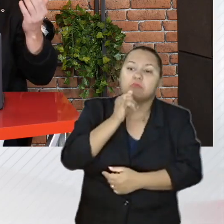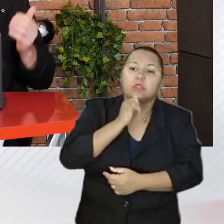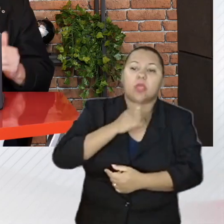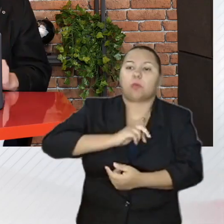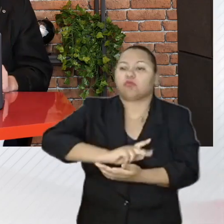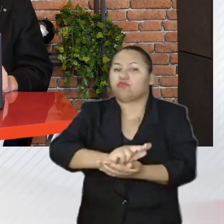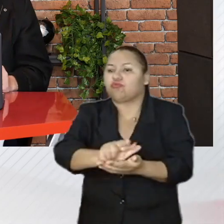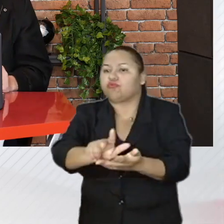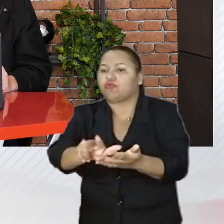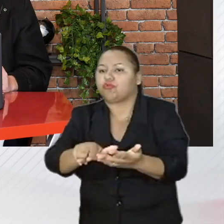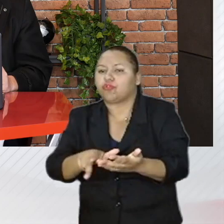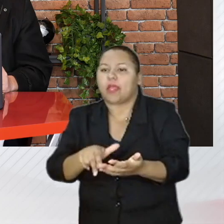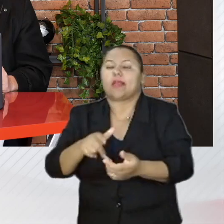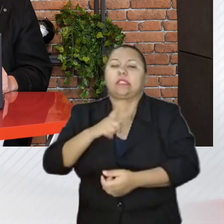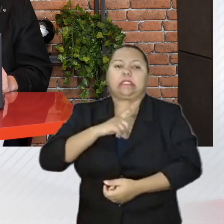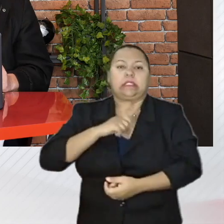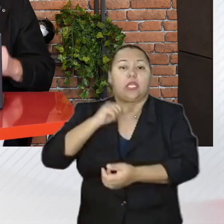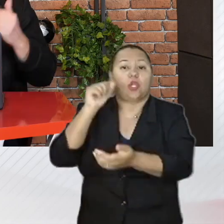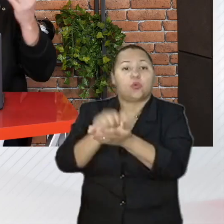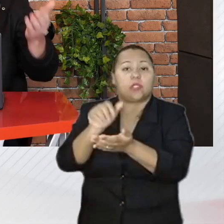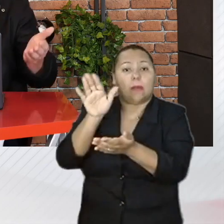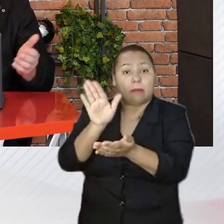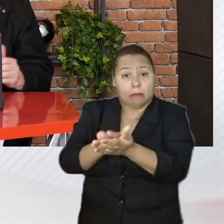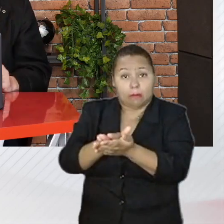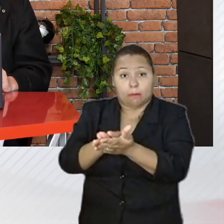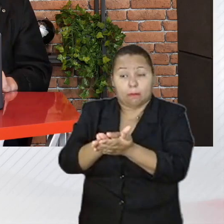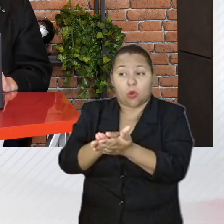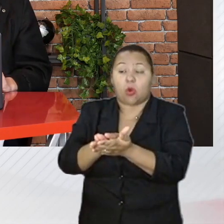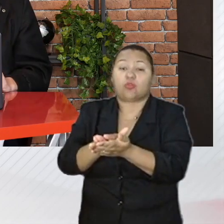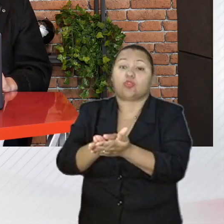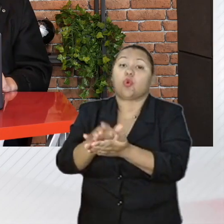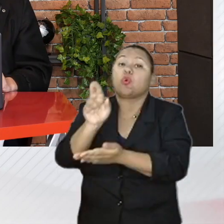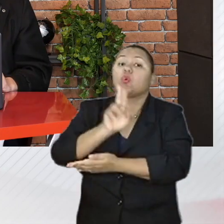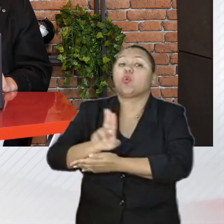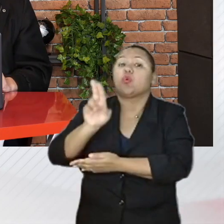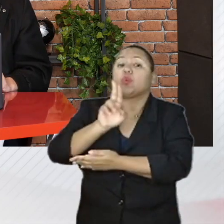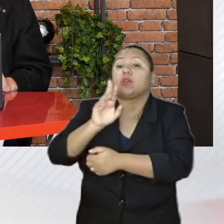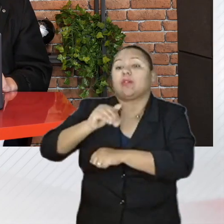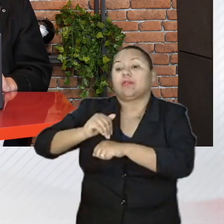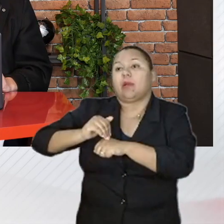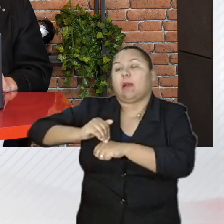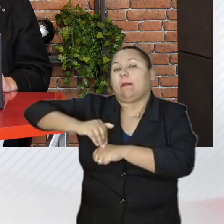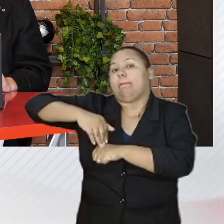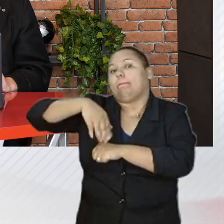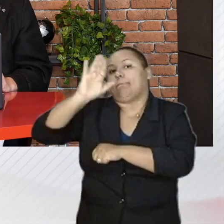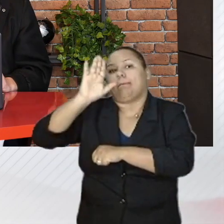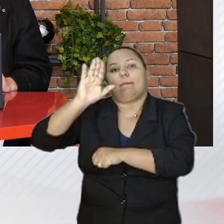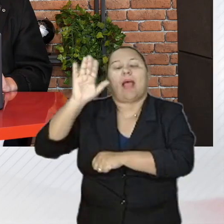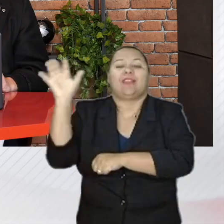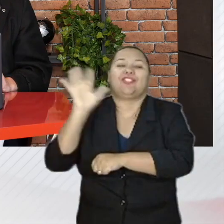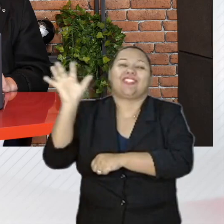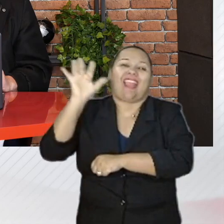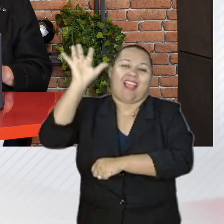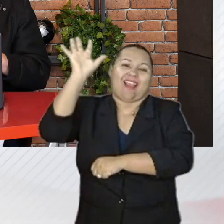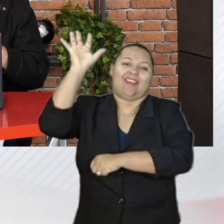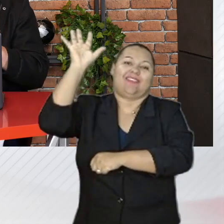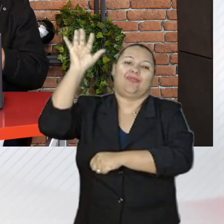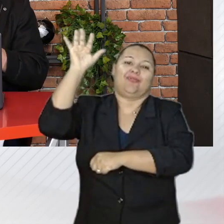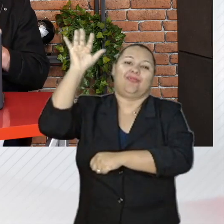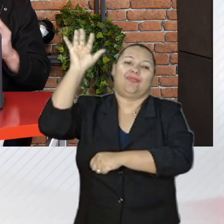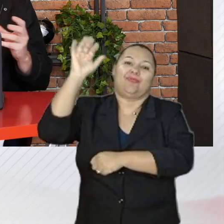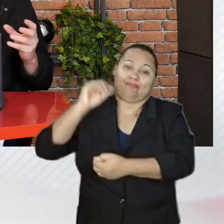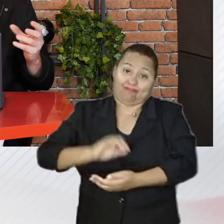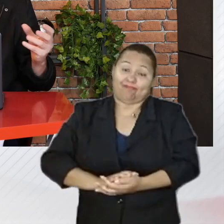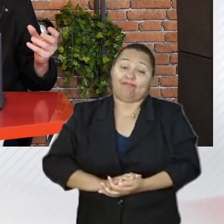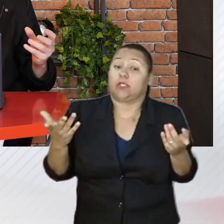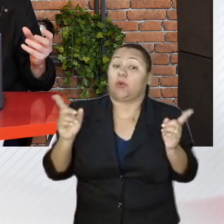os impostos para as mulheres é muito mais caro. Então